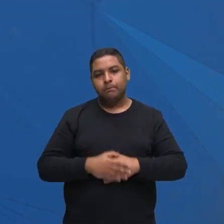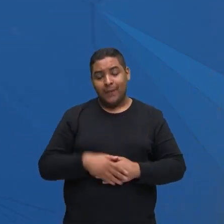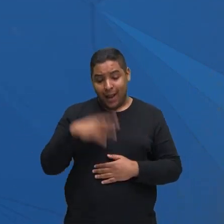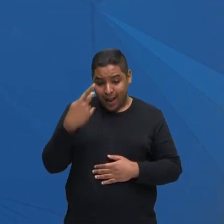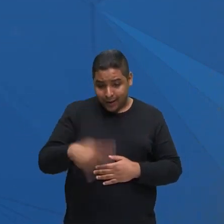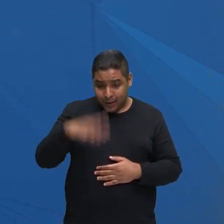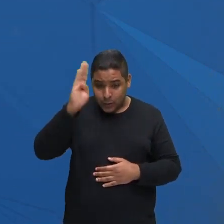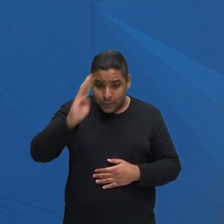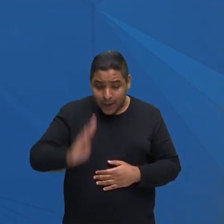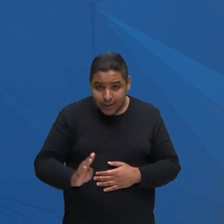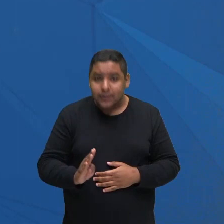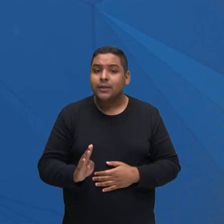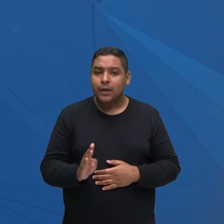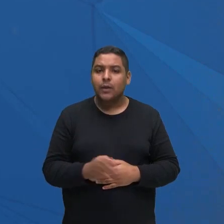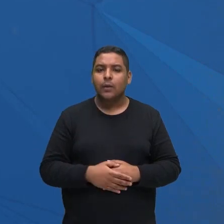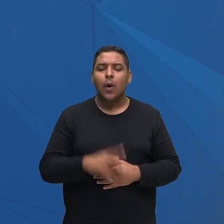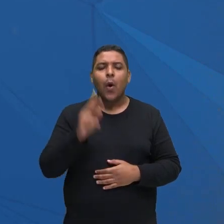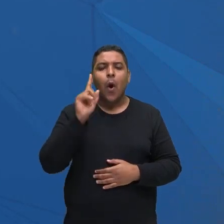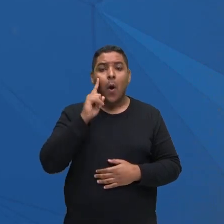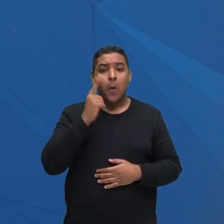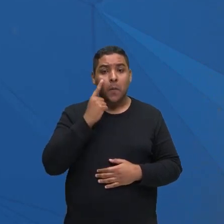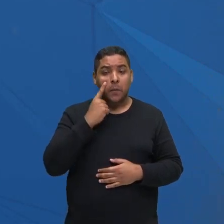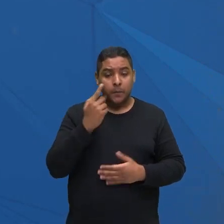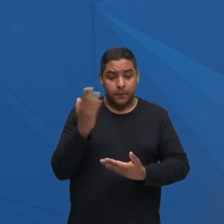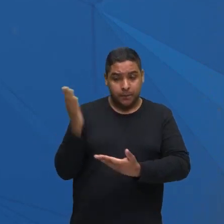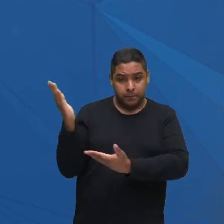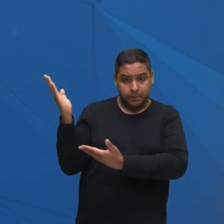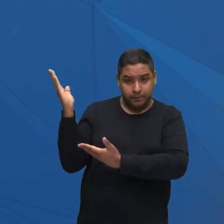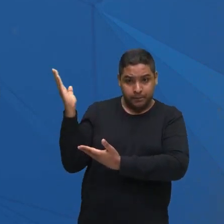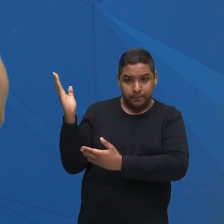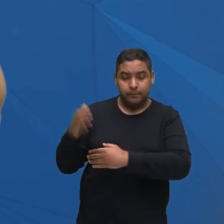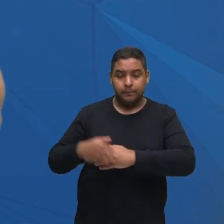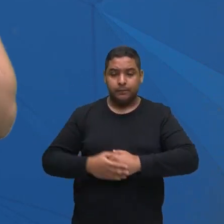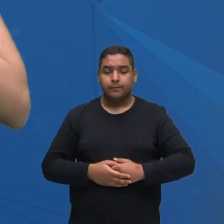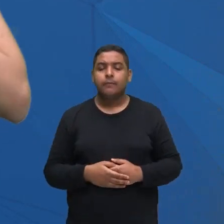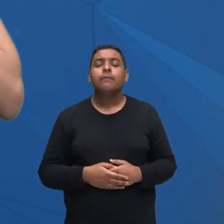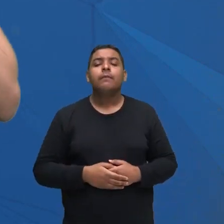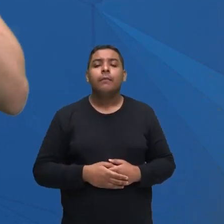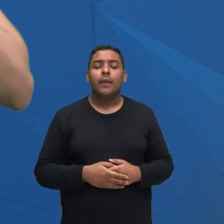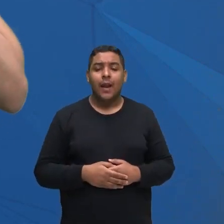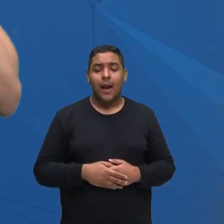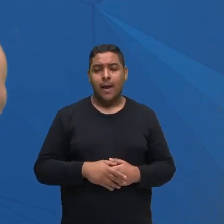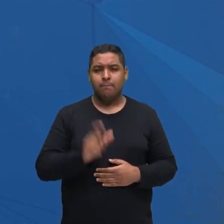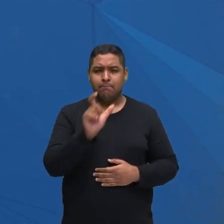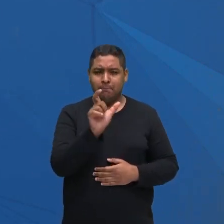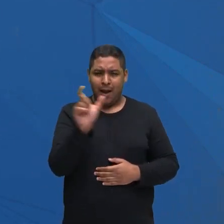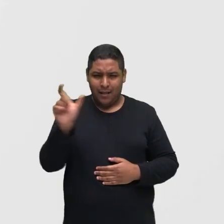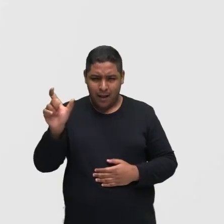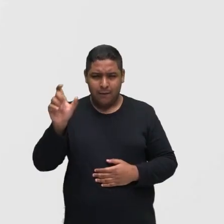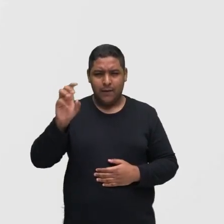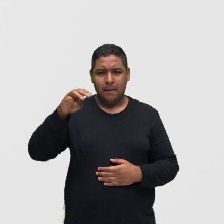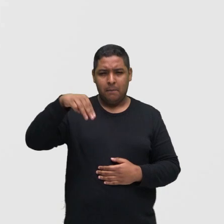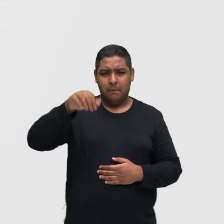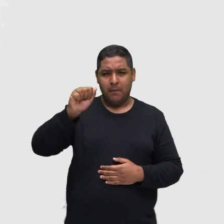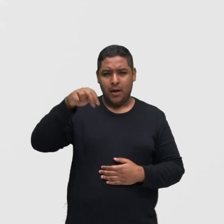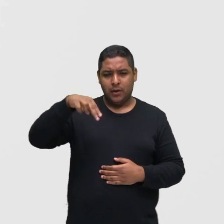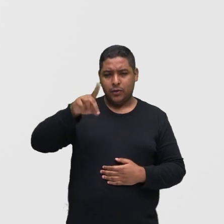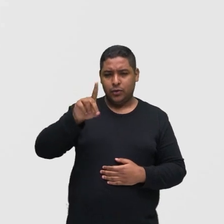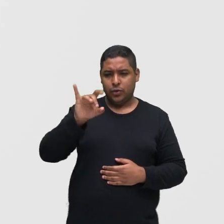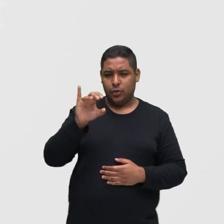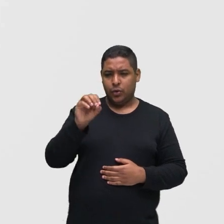no Brasil, olha aí na nossa cartela, a palavra mandioca, ela tem o mesmo significado de aipim